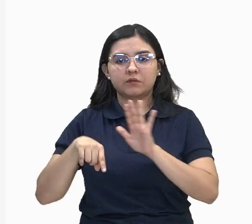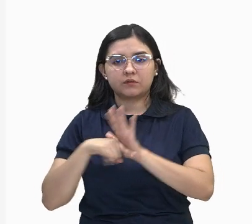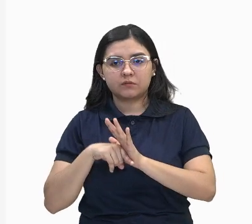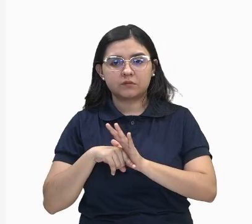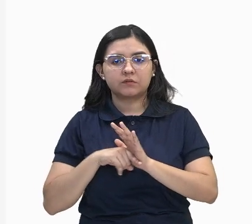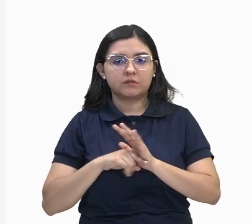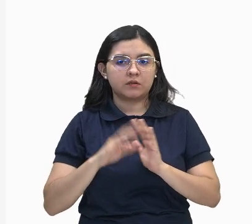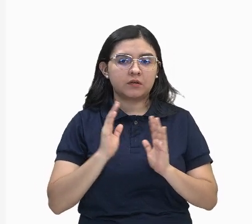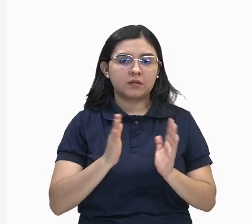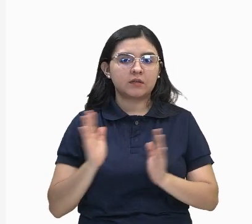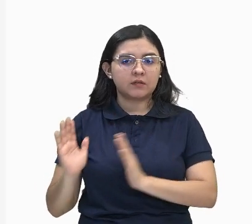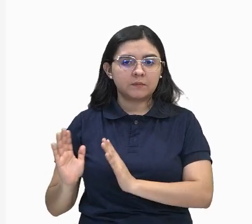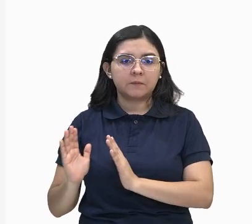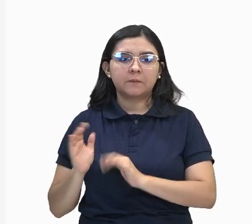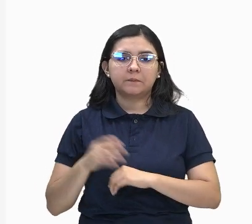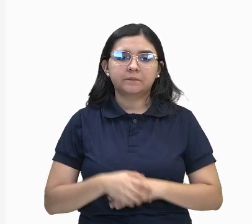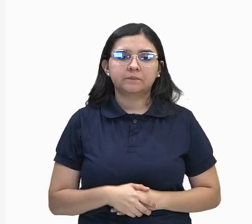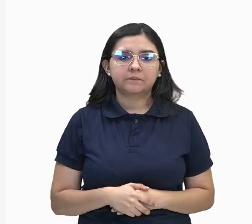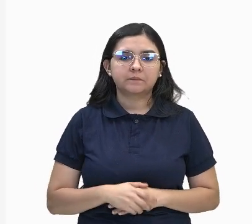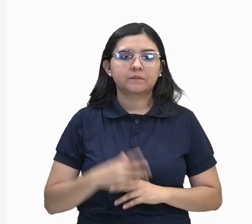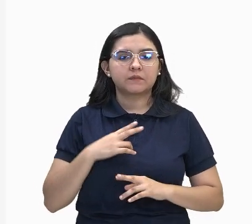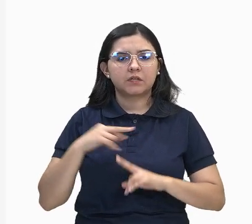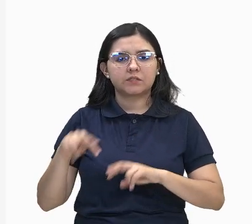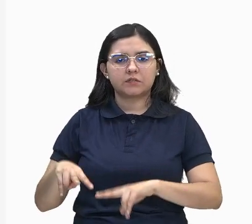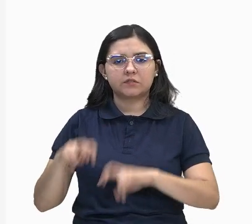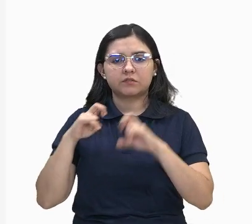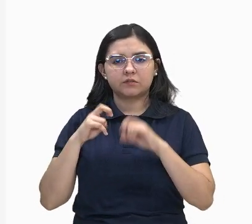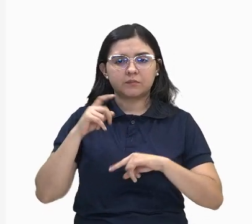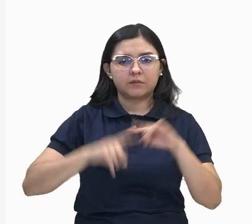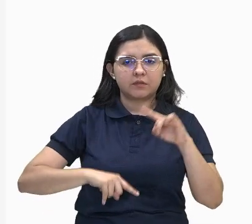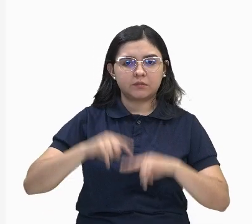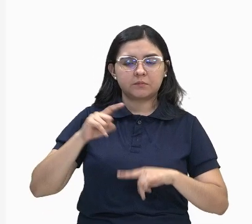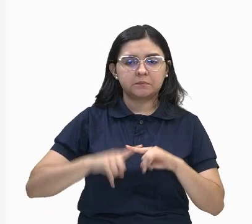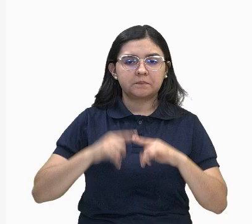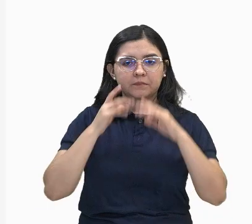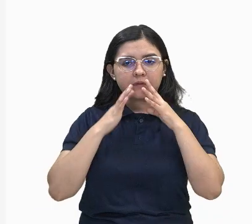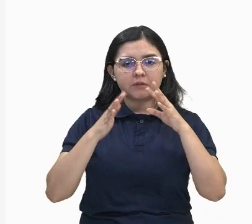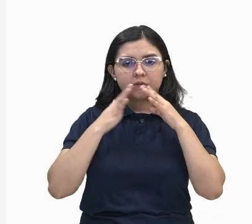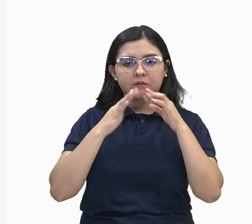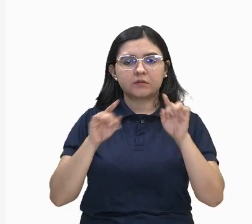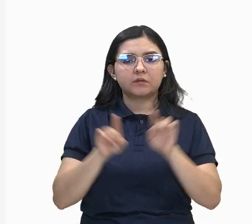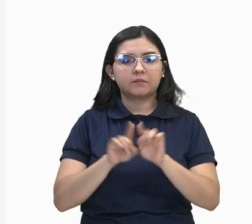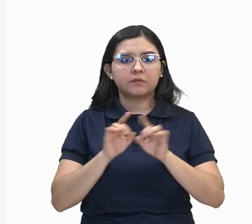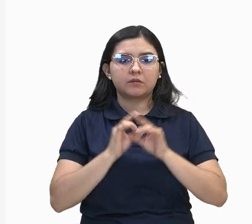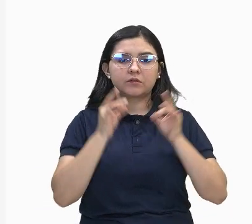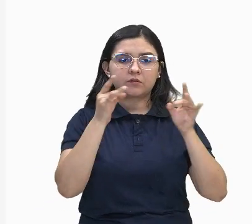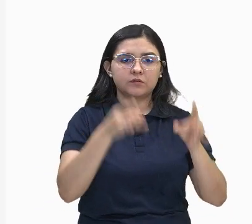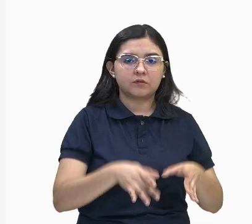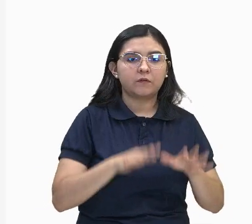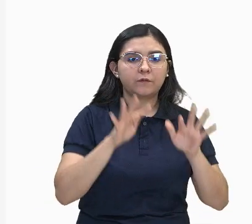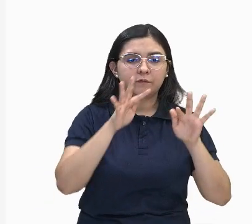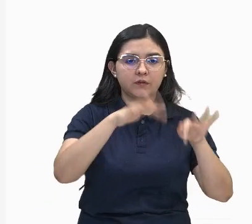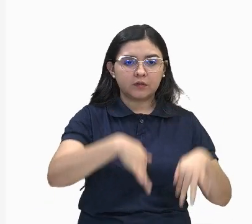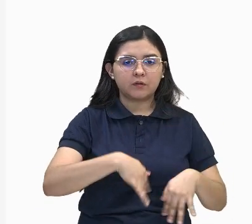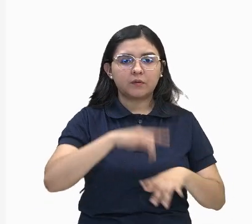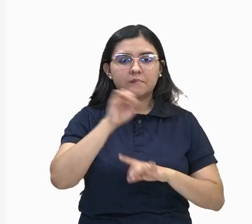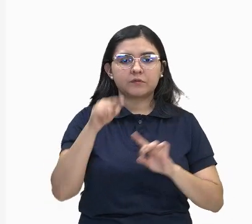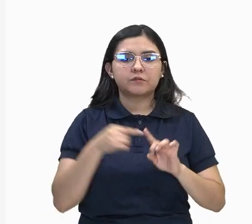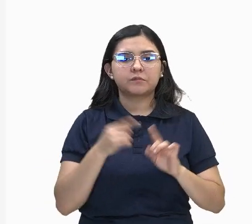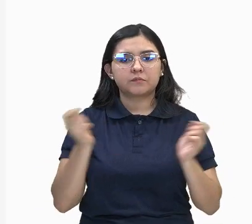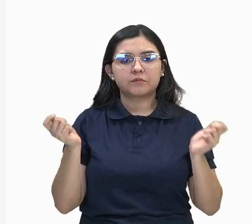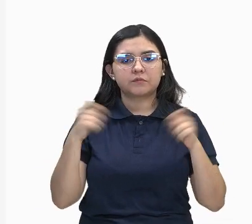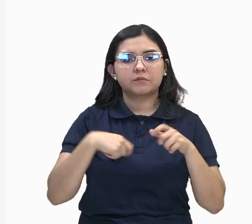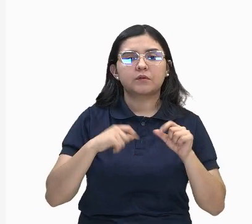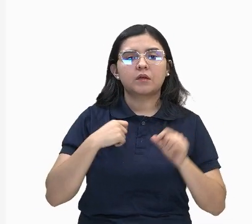em cada etapa, desde a extração de matérias-primas até o descarte final, com o objetivo